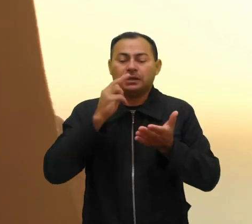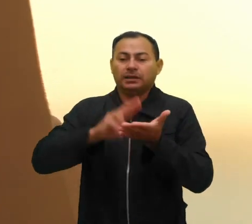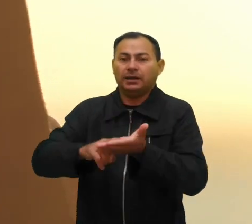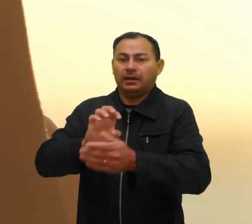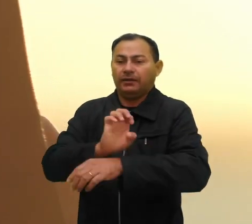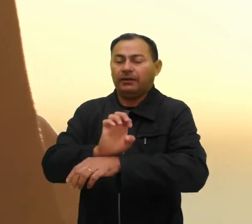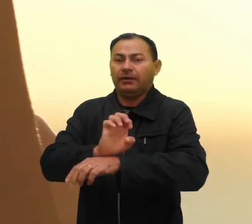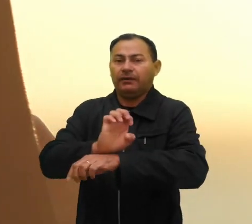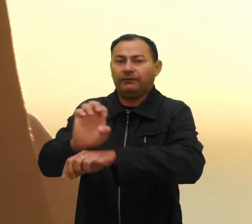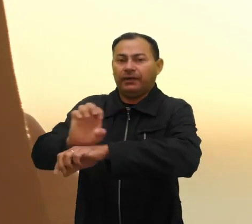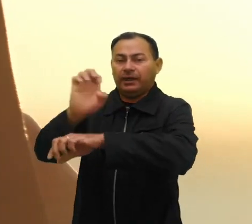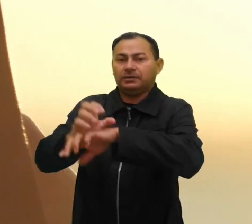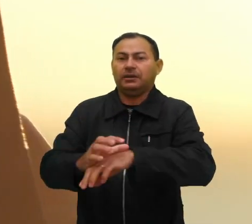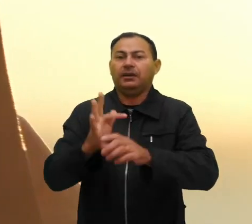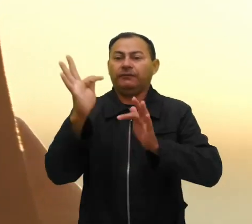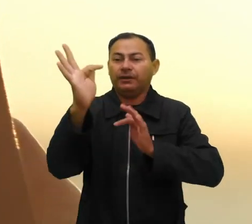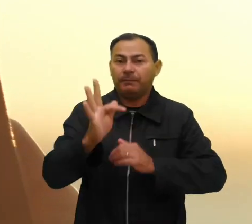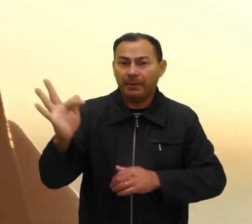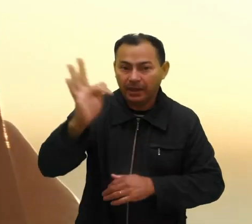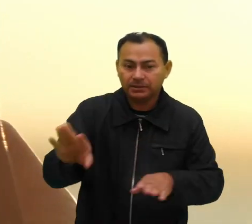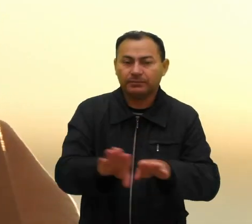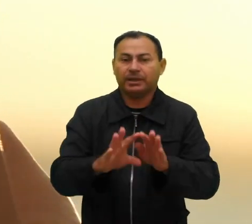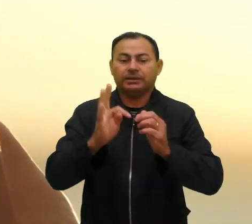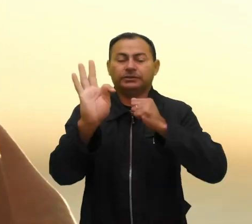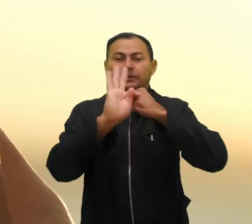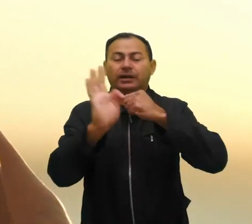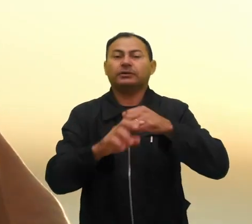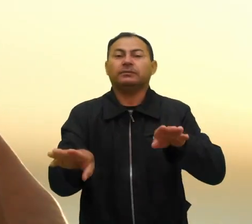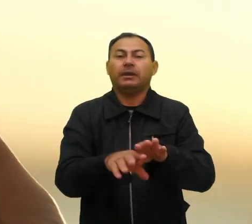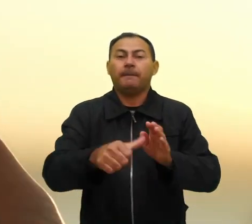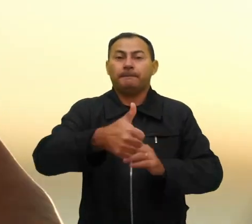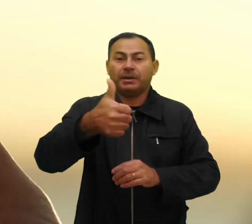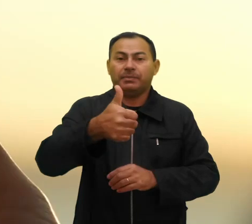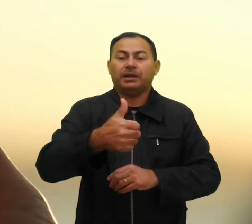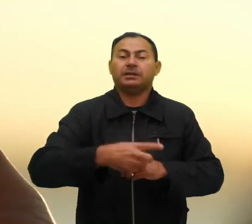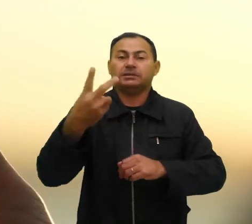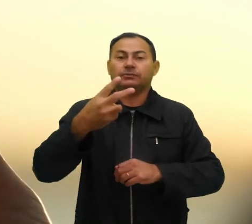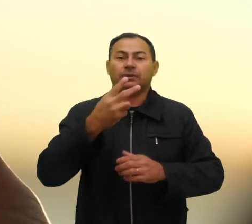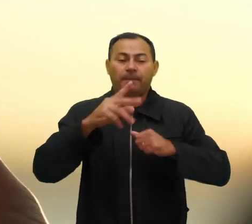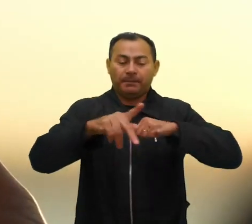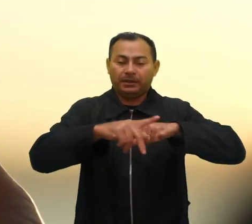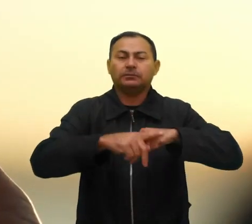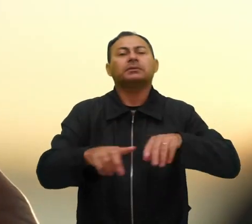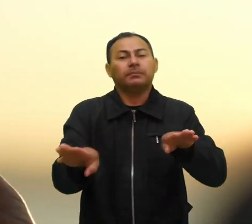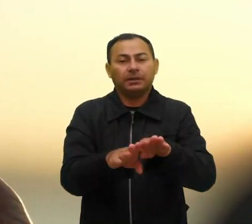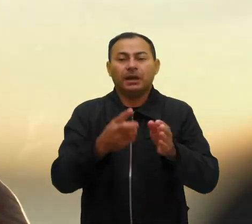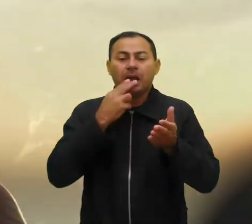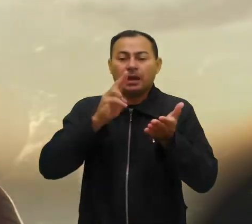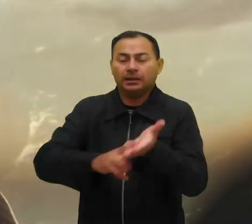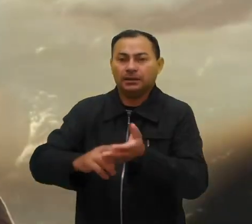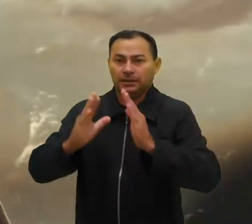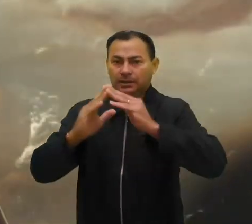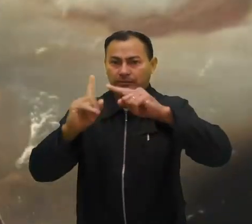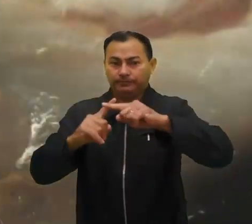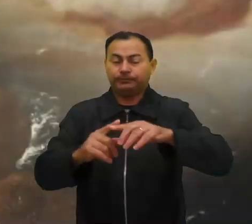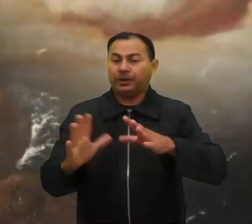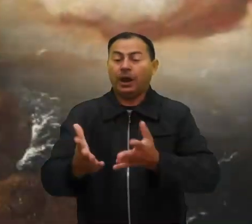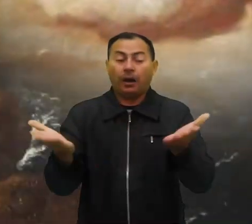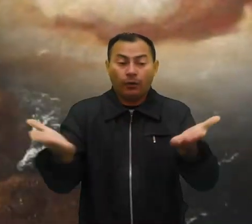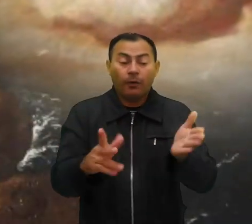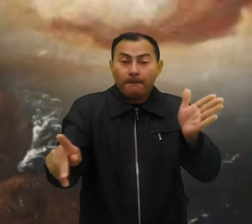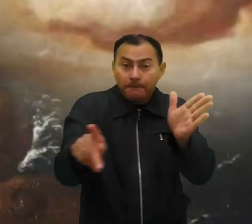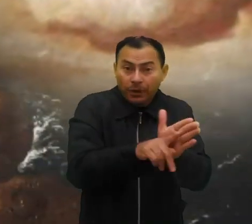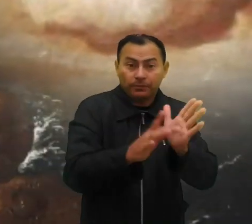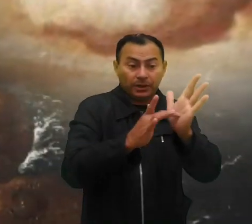Efésios, Colossenses, Filipenses, Tiago e 1 e 2 Pedro, que também foram cartas a igrejas. Desta vez o autor foi o